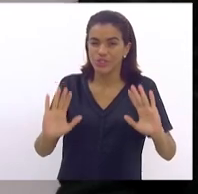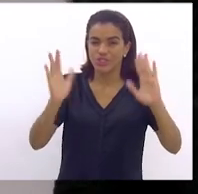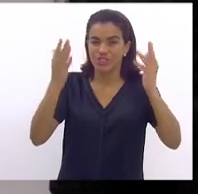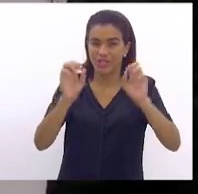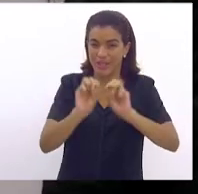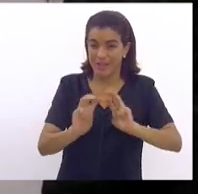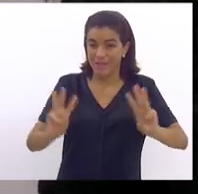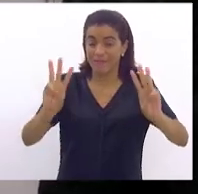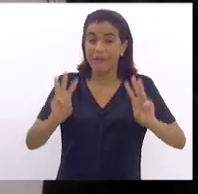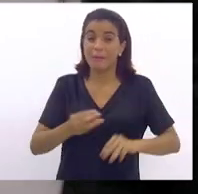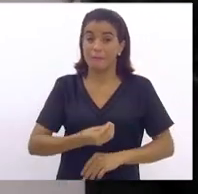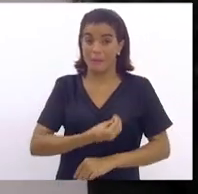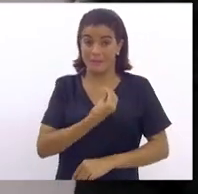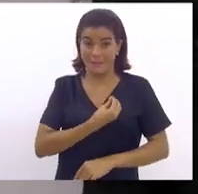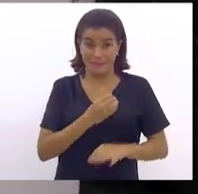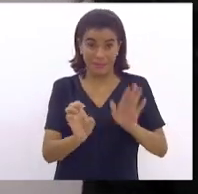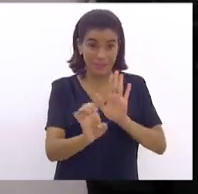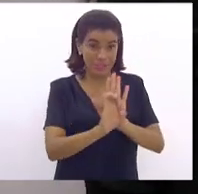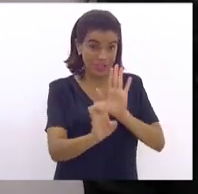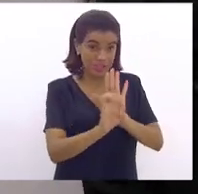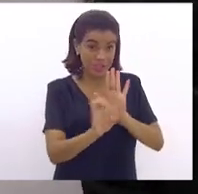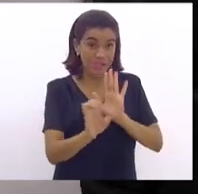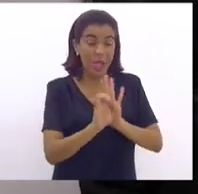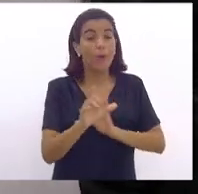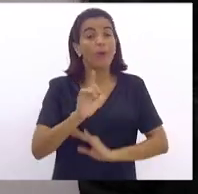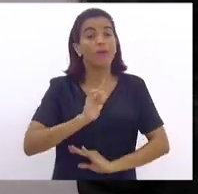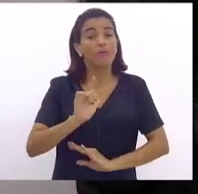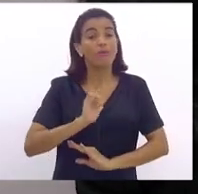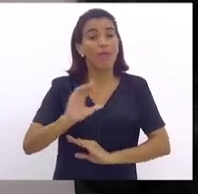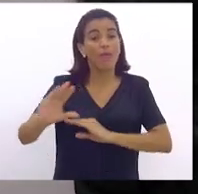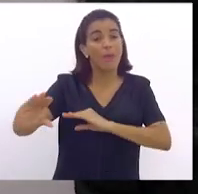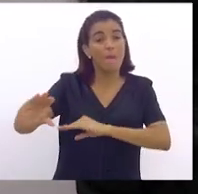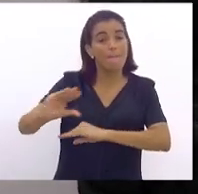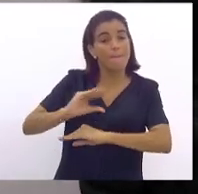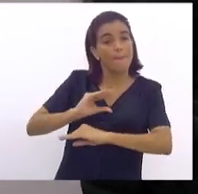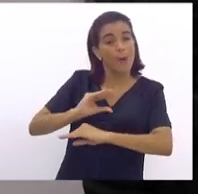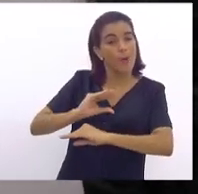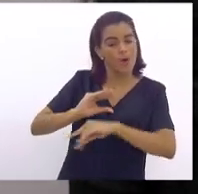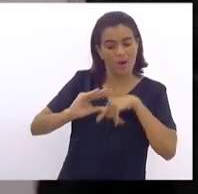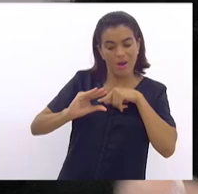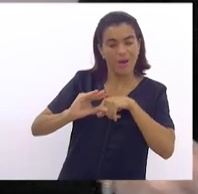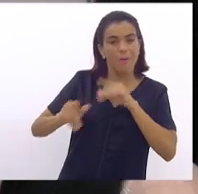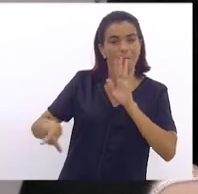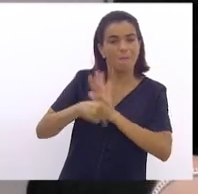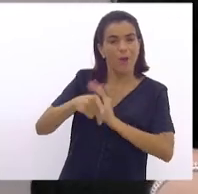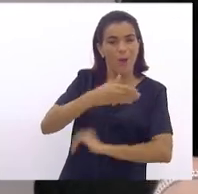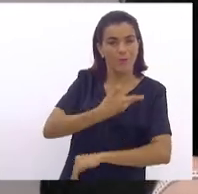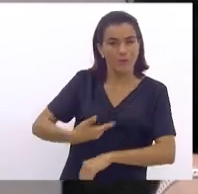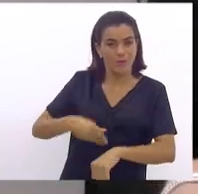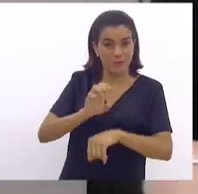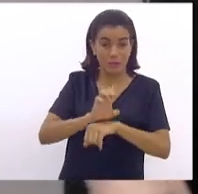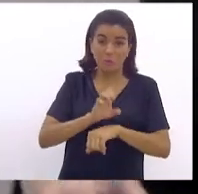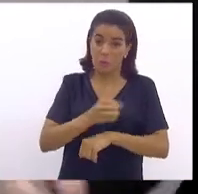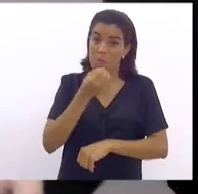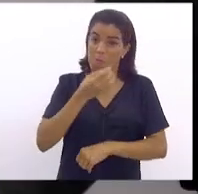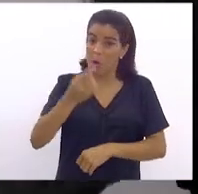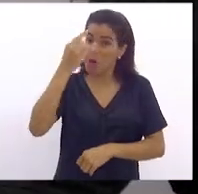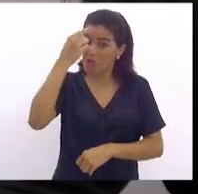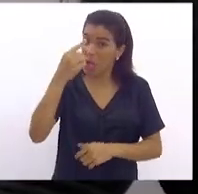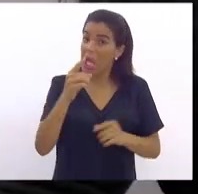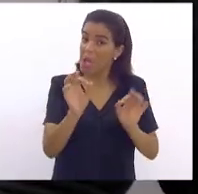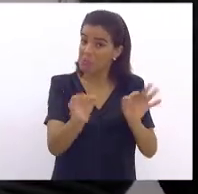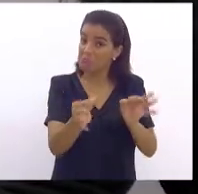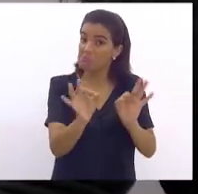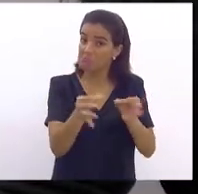de editais culturais e recebem recurso. Essa me parece uma ideia boa, uma boa ideia, né?